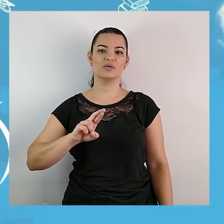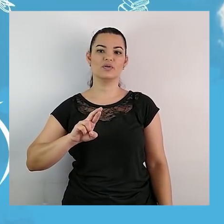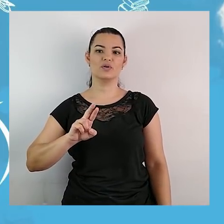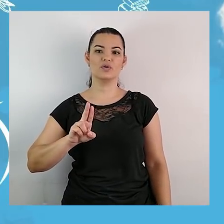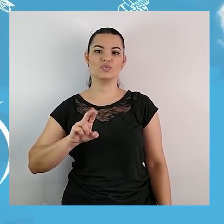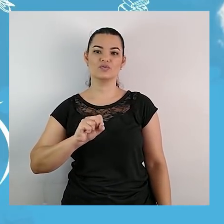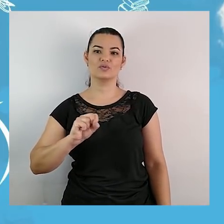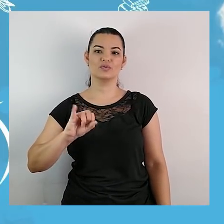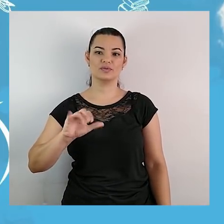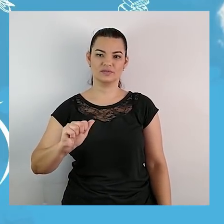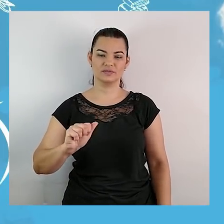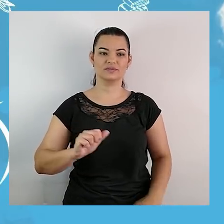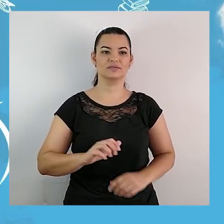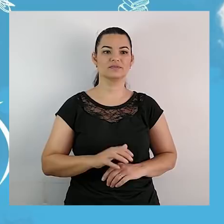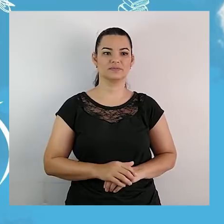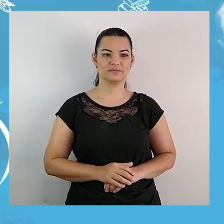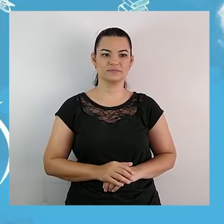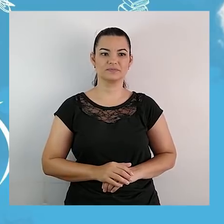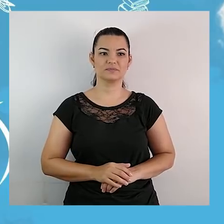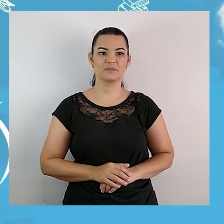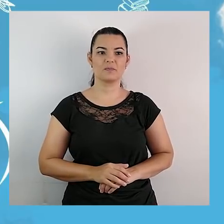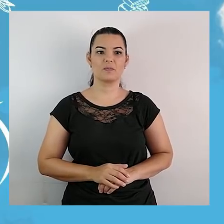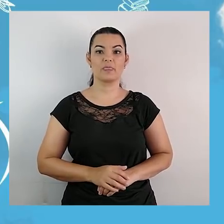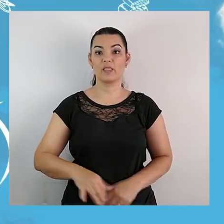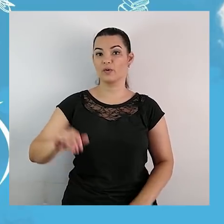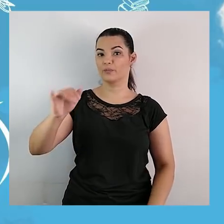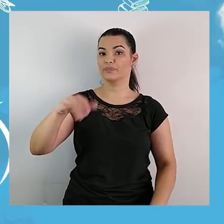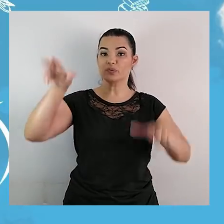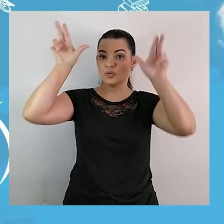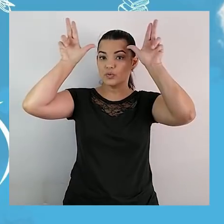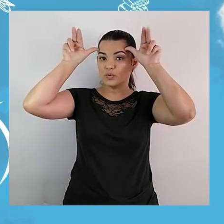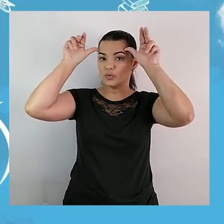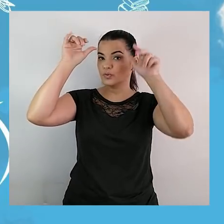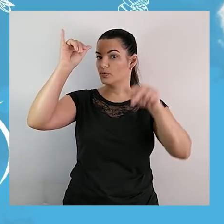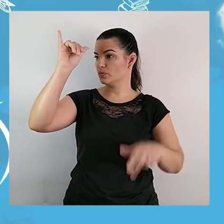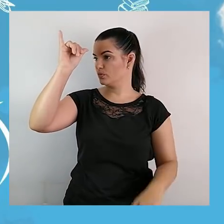O unicórnio, a Pro descobriu que ele é da Escócia.